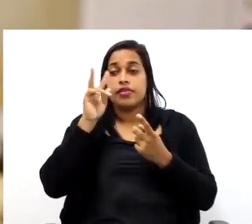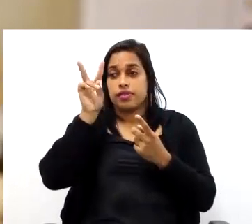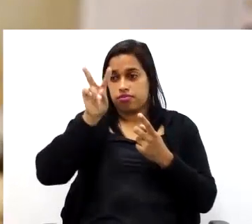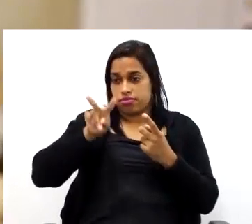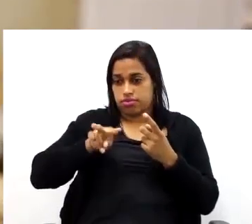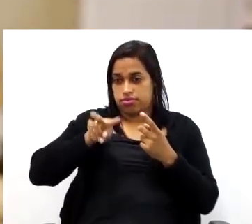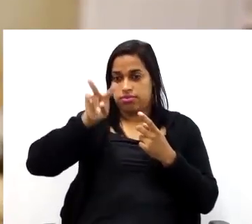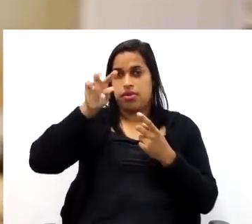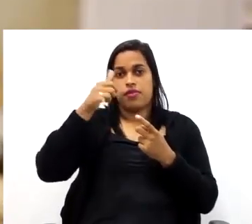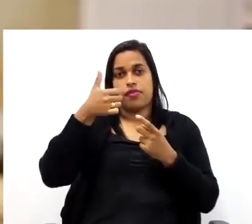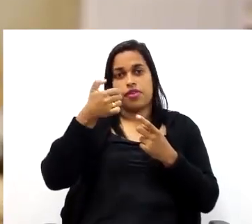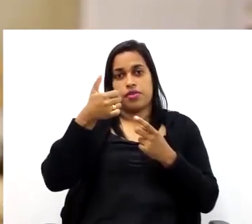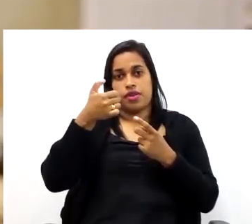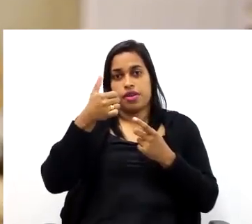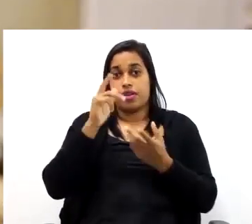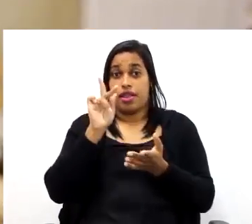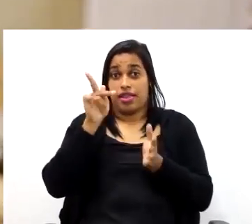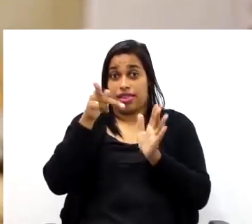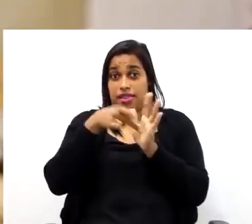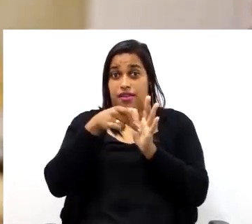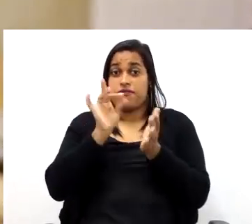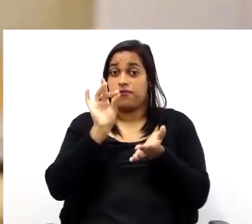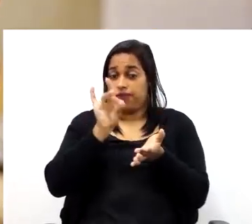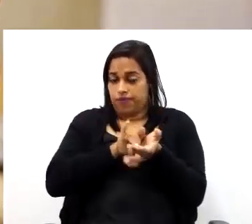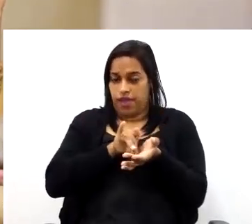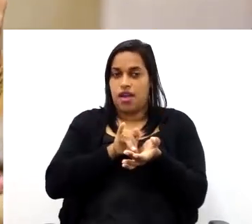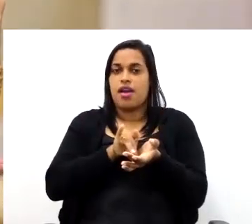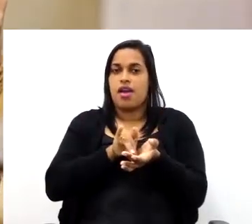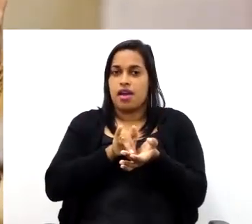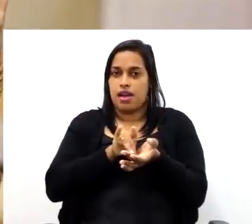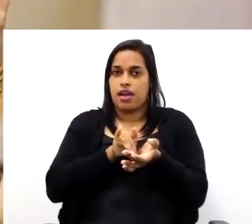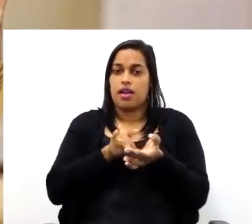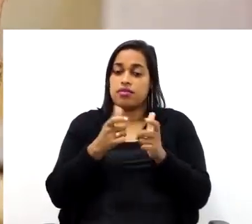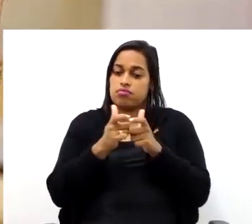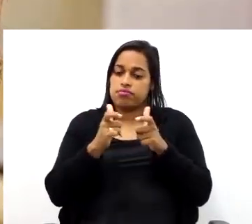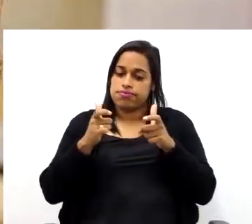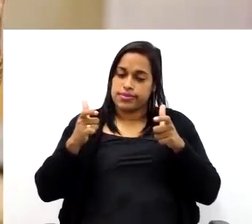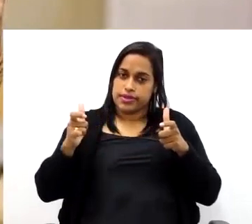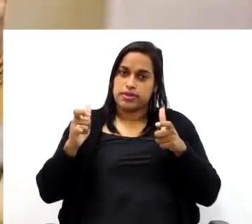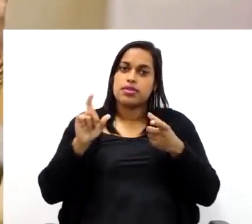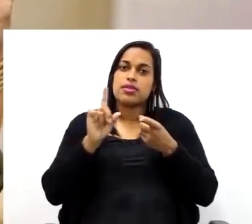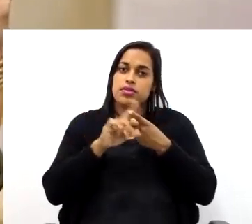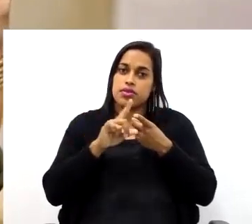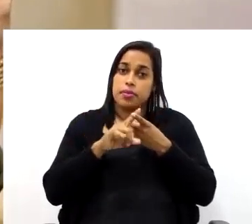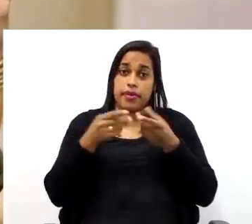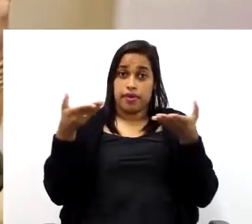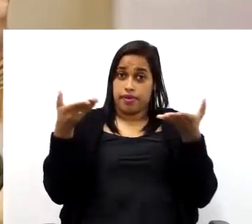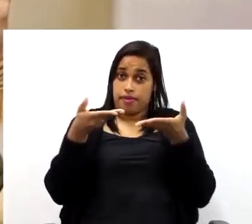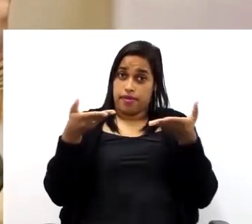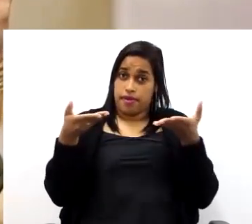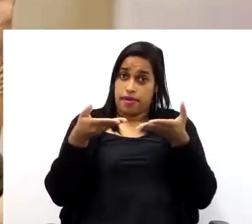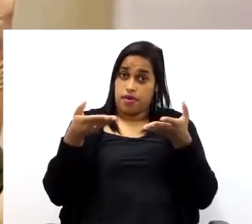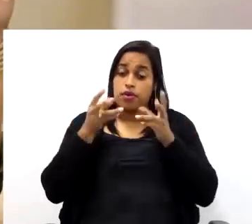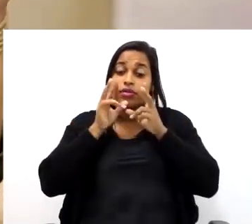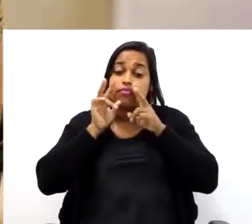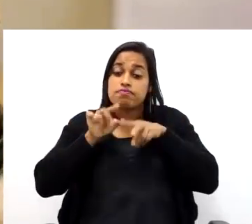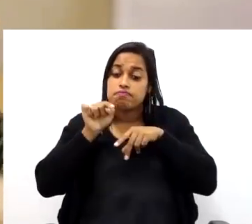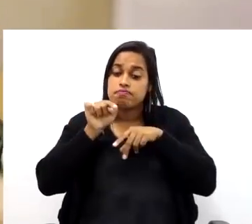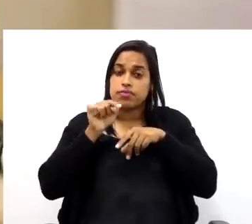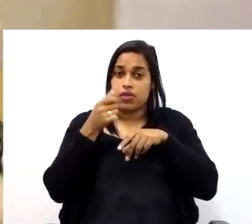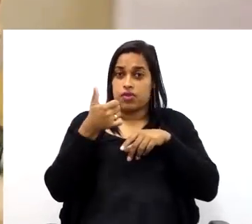toda a sua extensão, em toda a sua real grandeza, suas reais medidas, e agora eu vou ver a